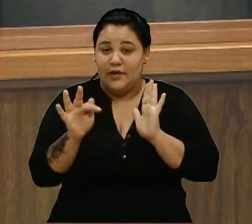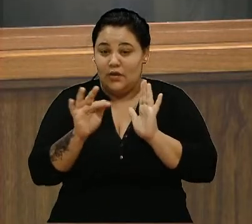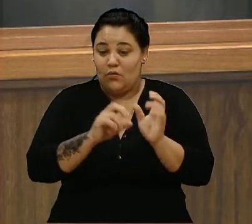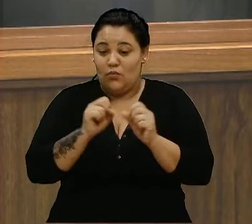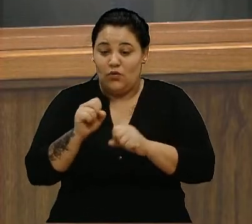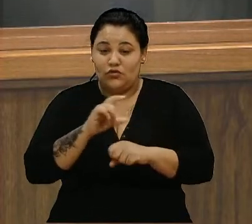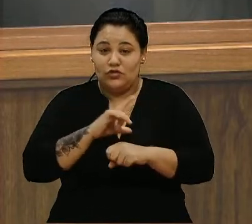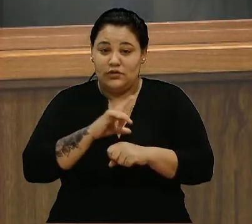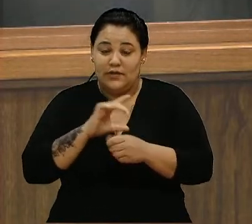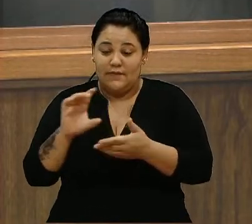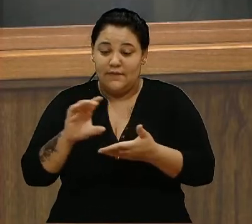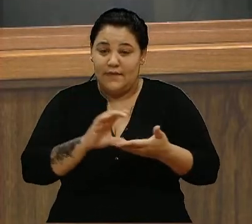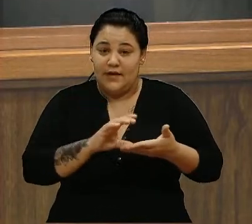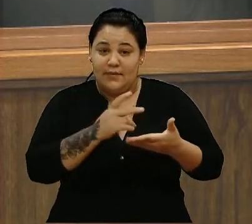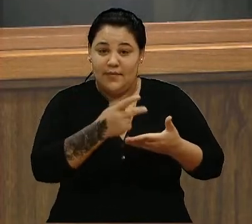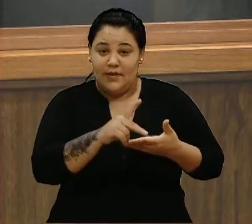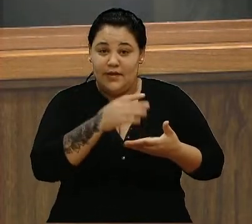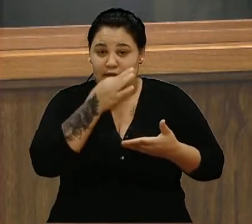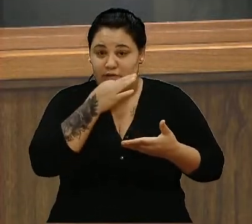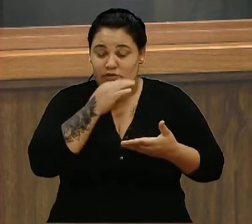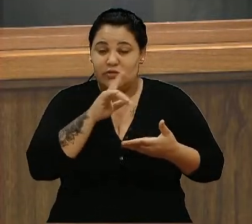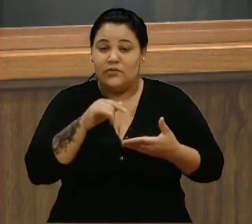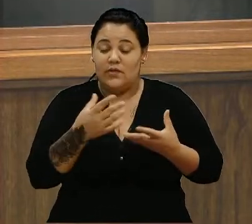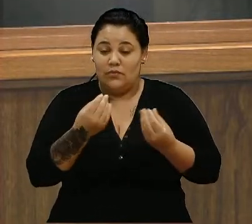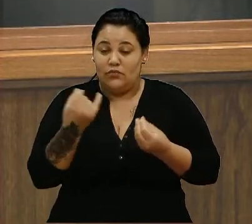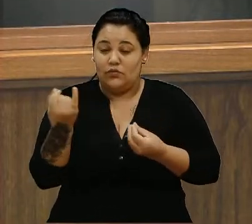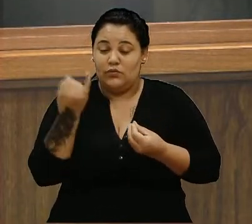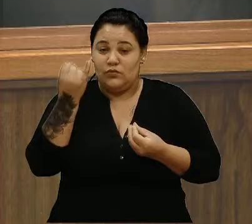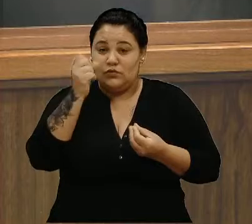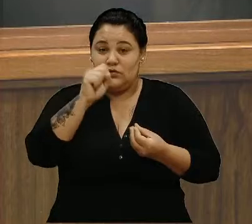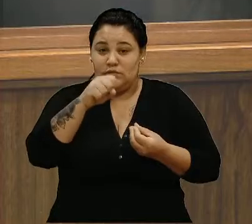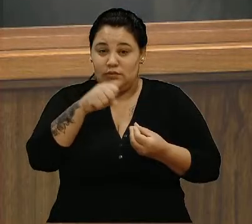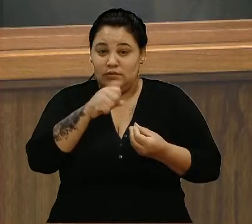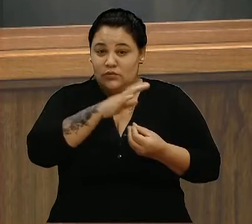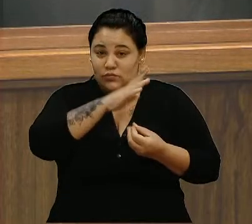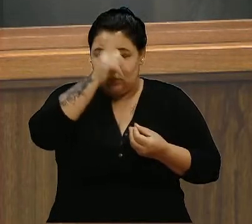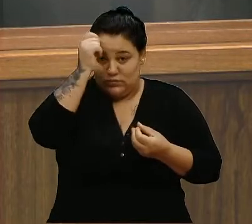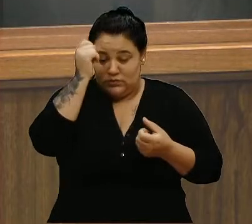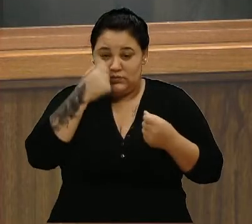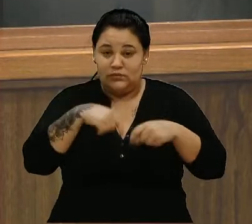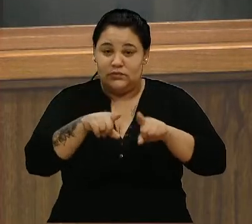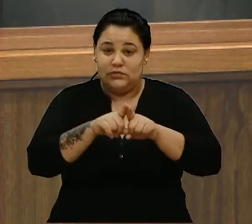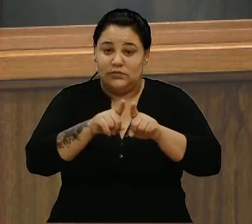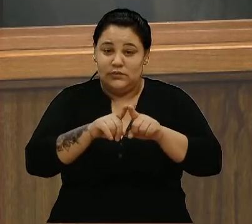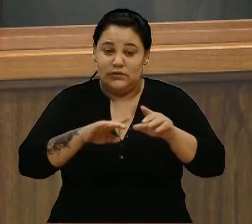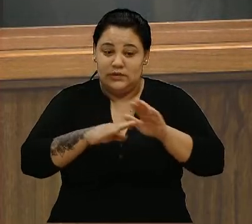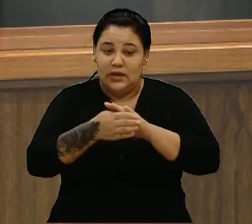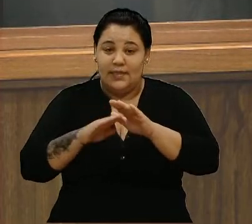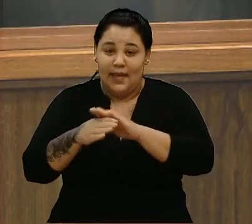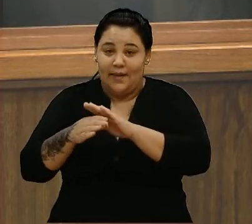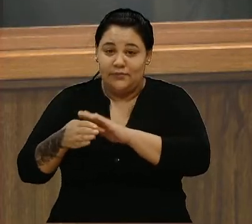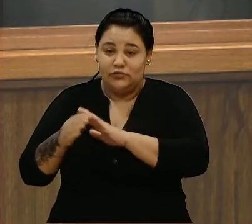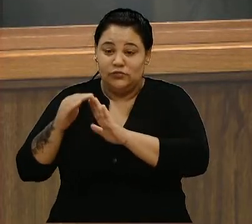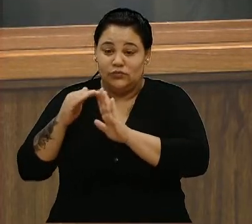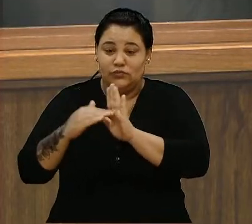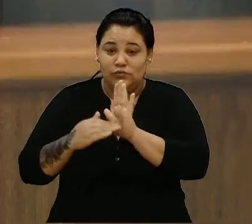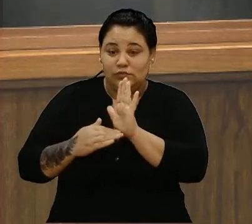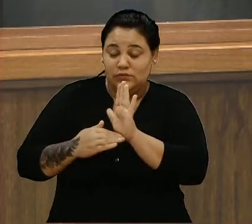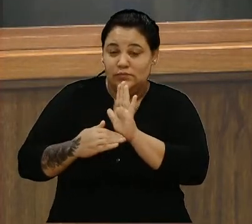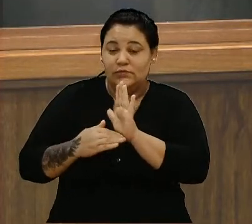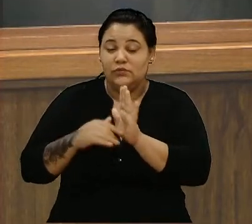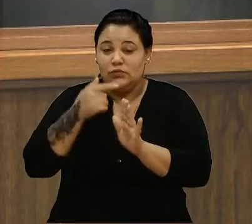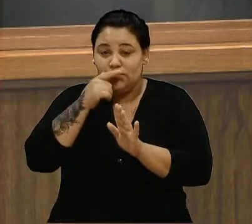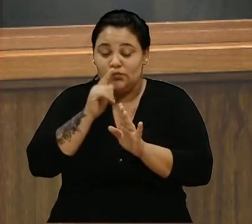para Caxias. Então, é importante que o nosso município se adeque a esses programas, busque esses